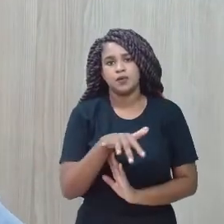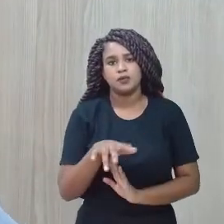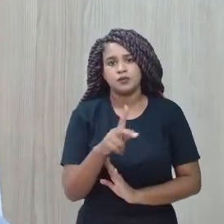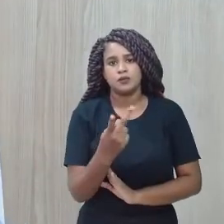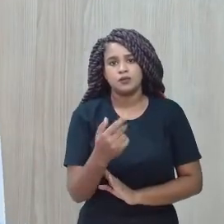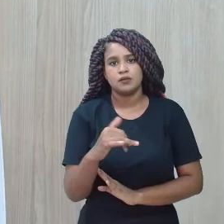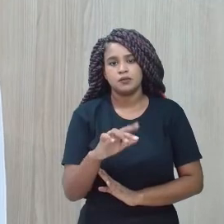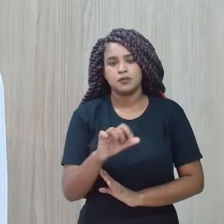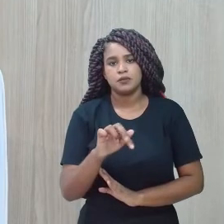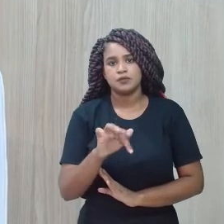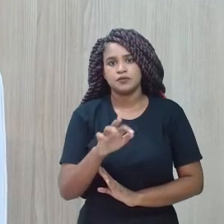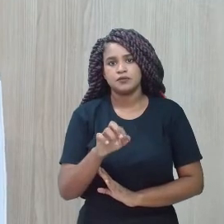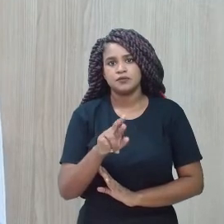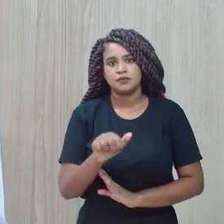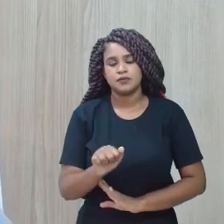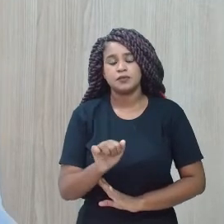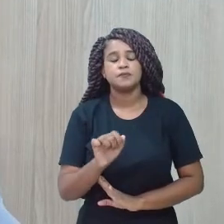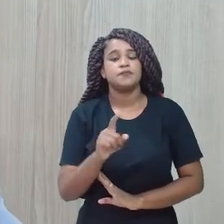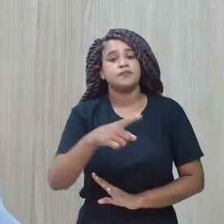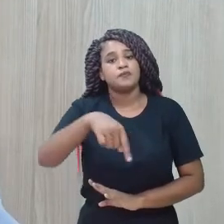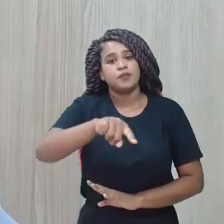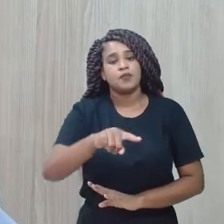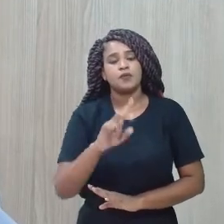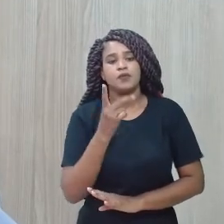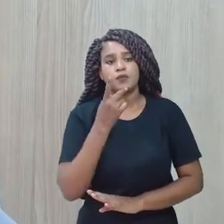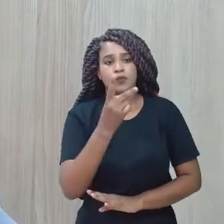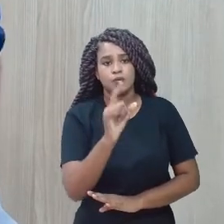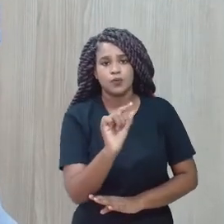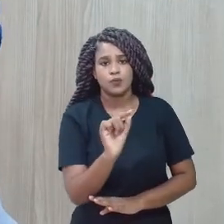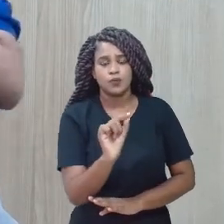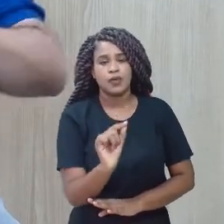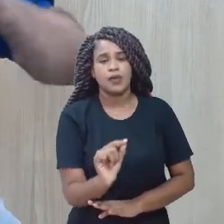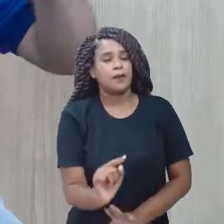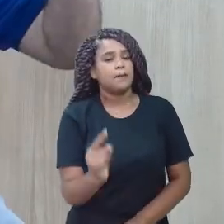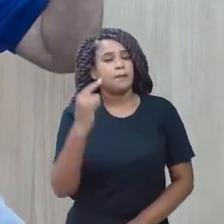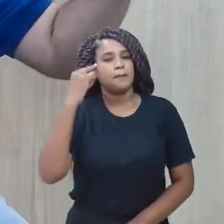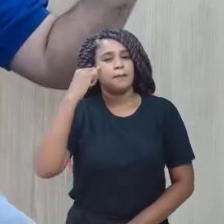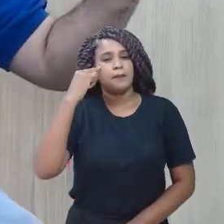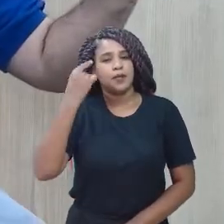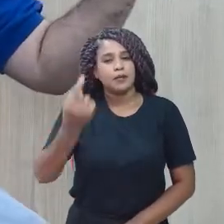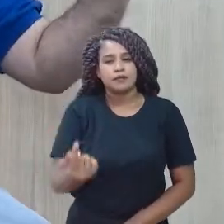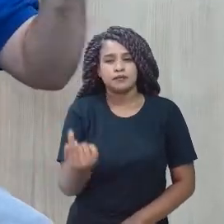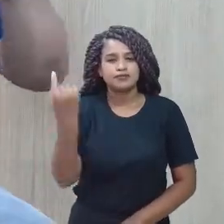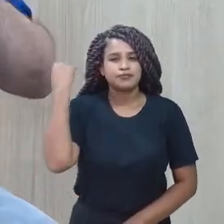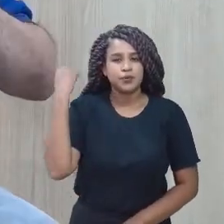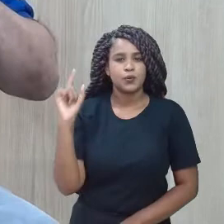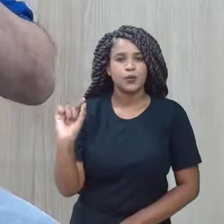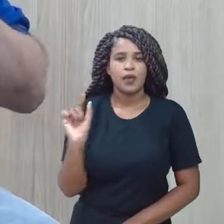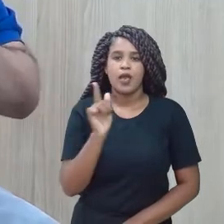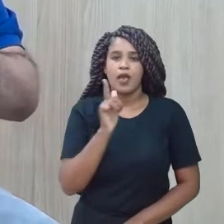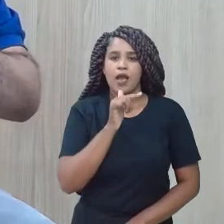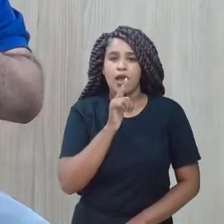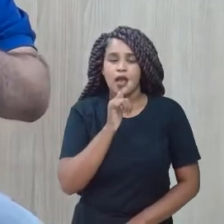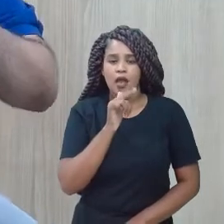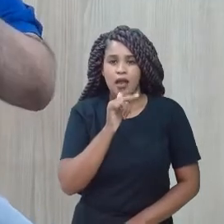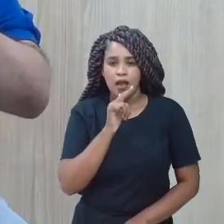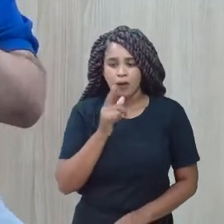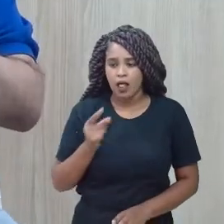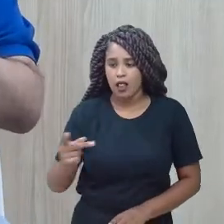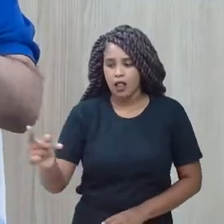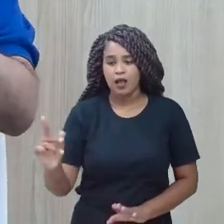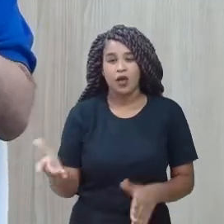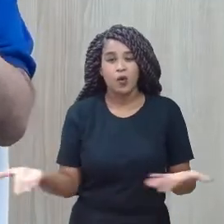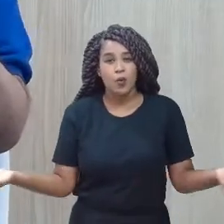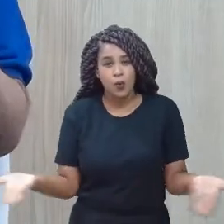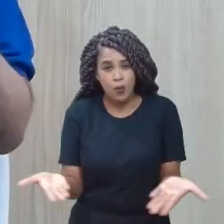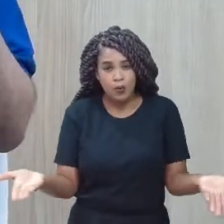senhora citou aí que as pessoas têm essa questão de dizer que a água vai acabar. Gente, calma, a gente trabalha isso